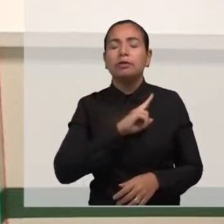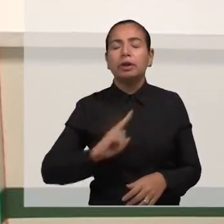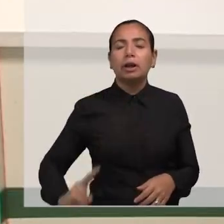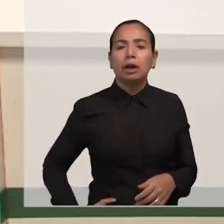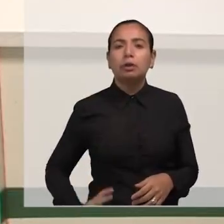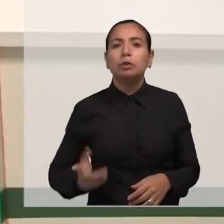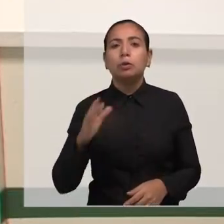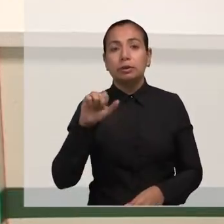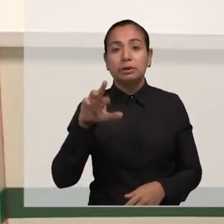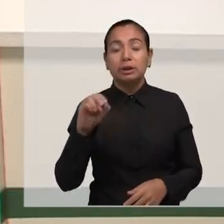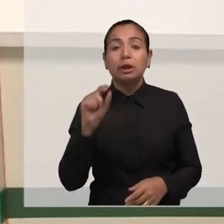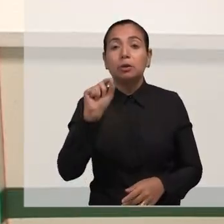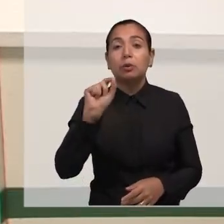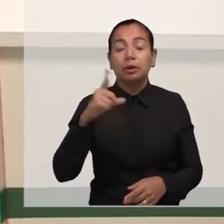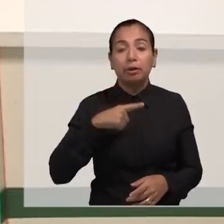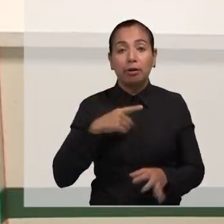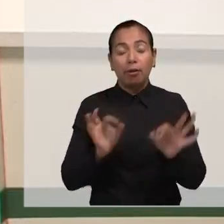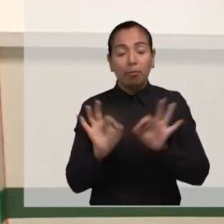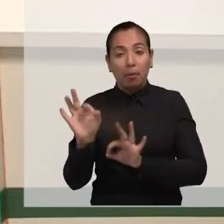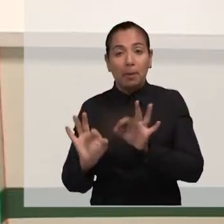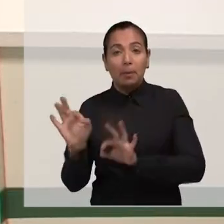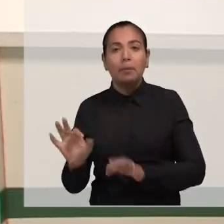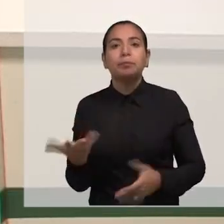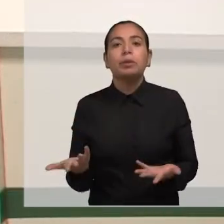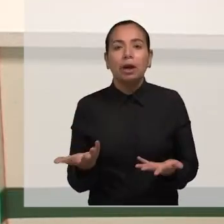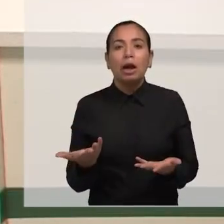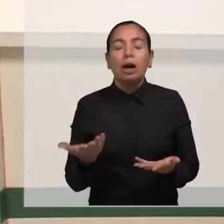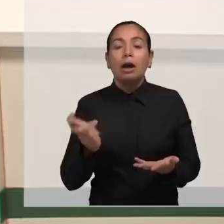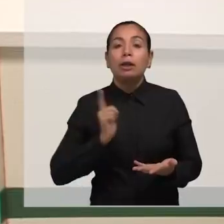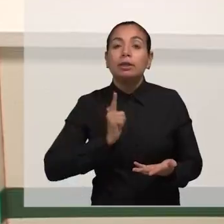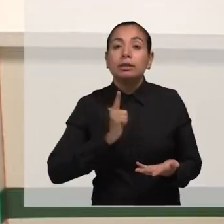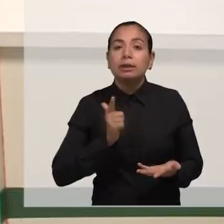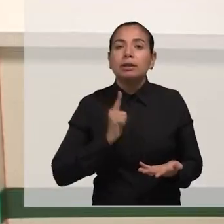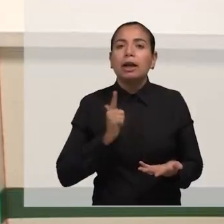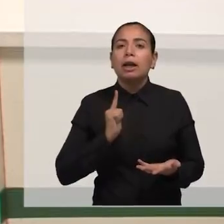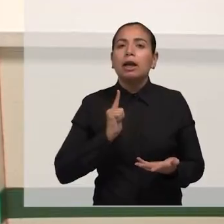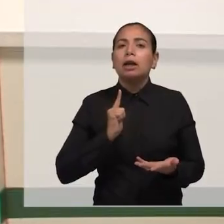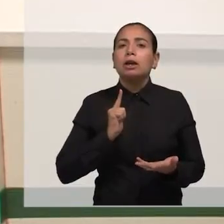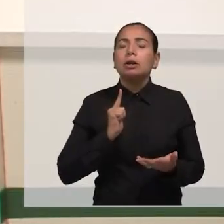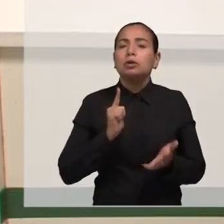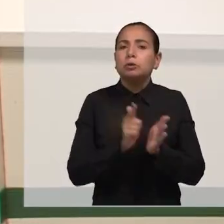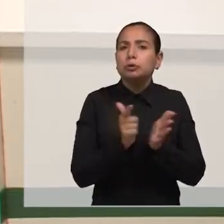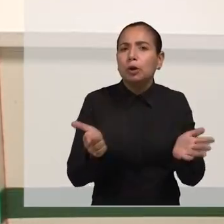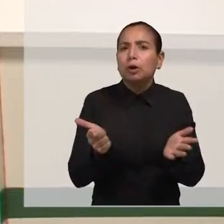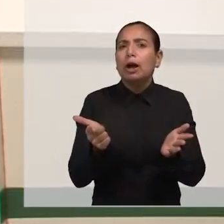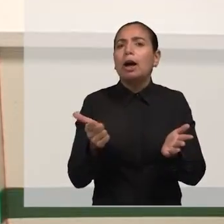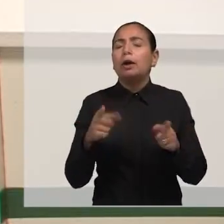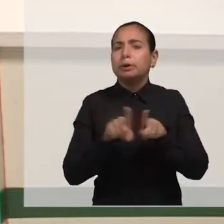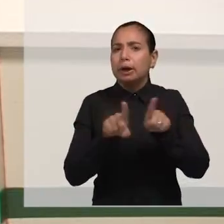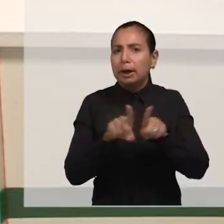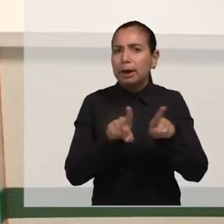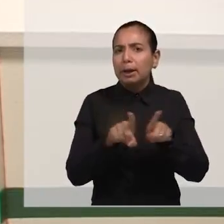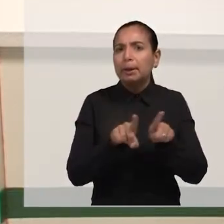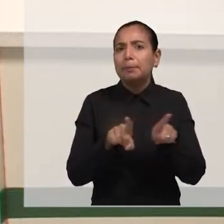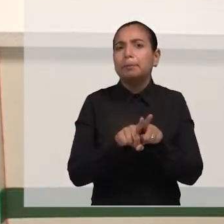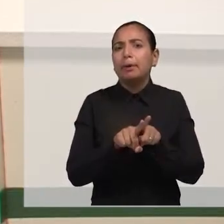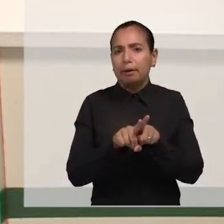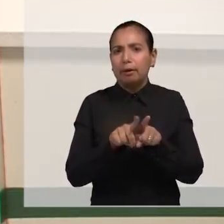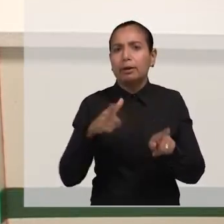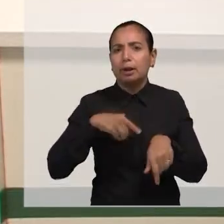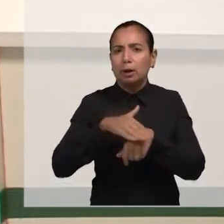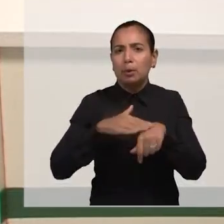uma entrevista a vários jornais, o Estadão, né? Logo também, após encontro. E também conversou com a Mônica Bergamo,